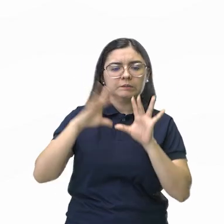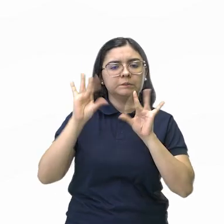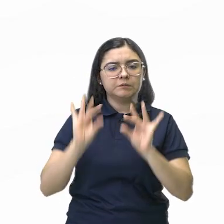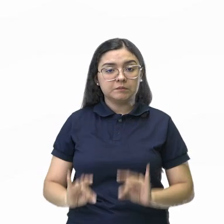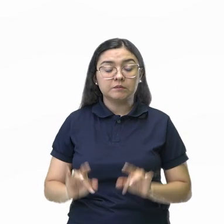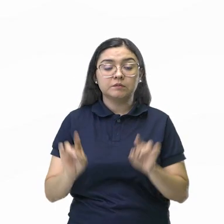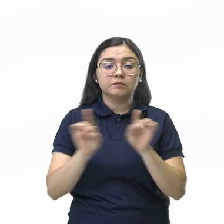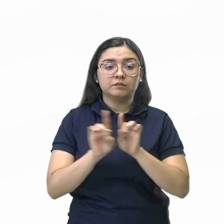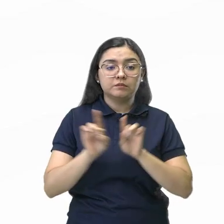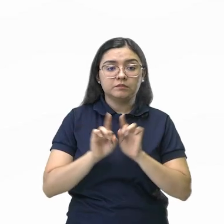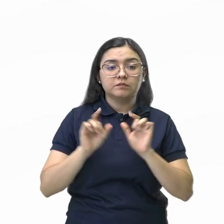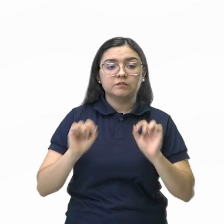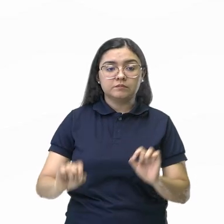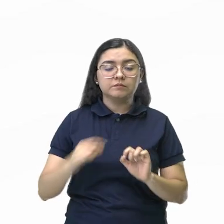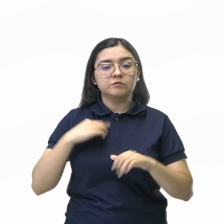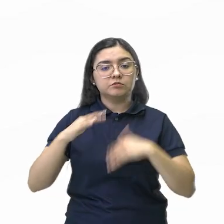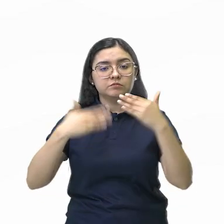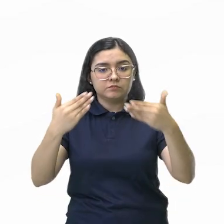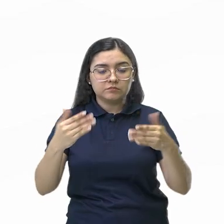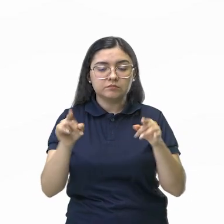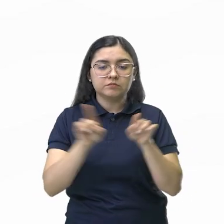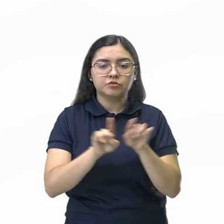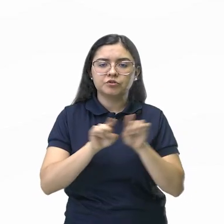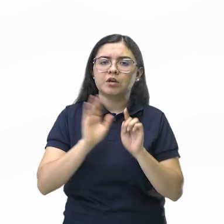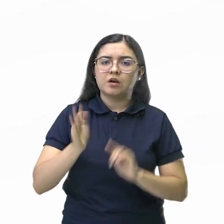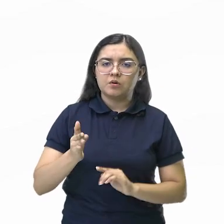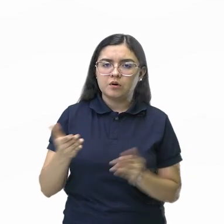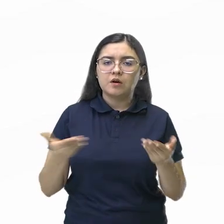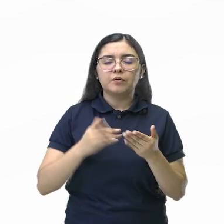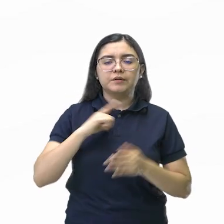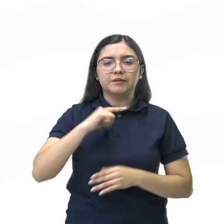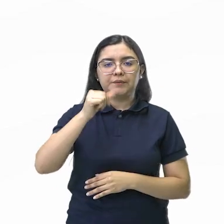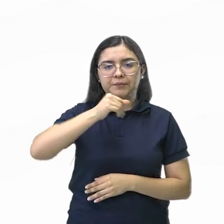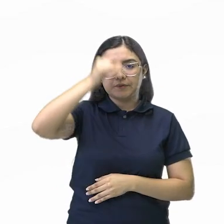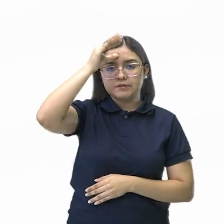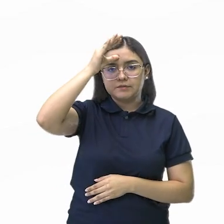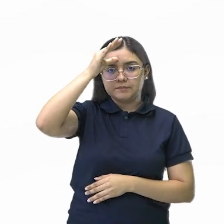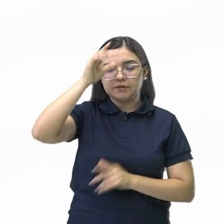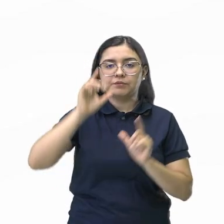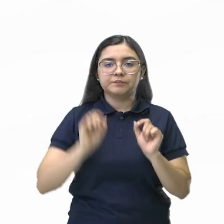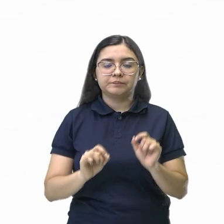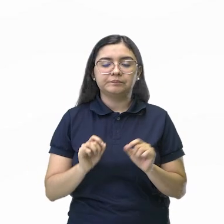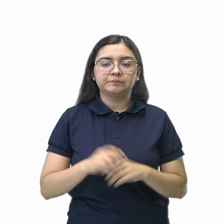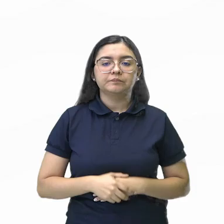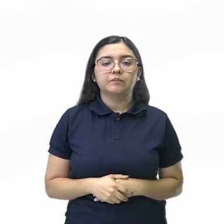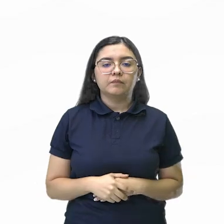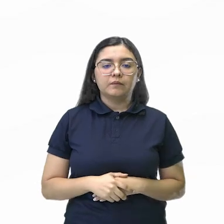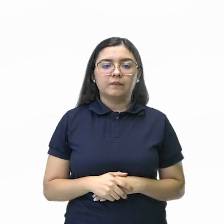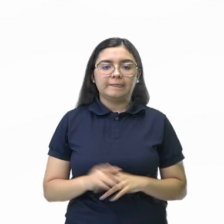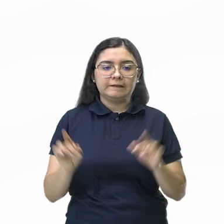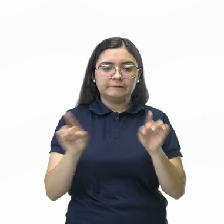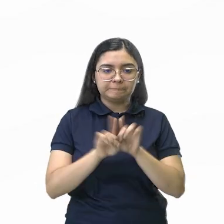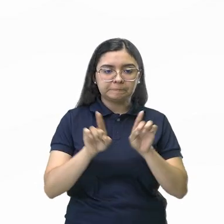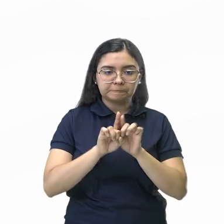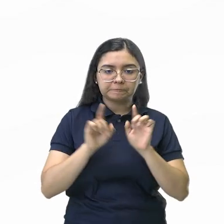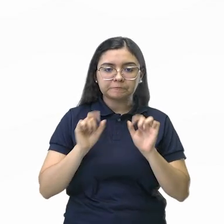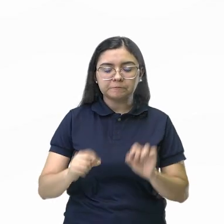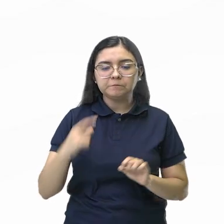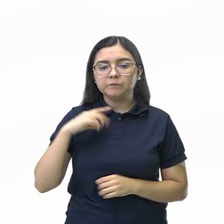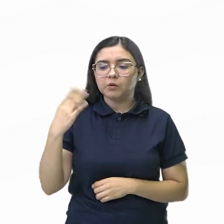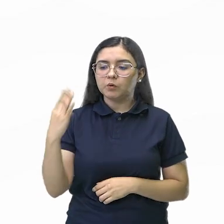aprimoradas, nós tendo mais conhecimento agora, né, partindo do conhecimento empírico e indo ao